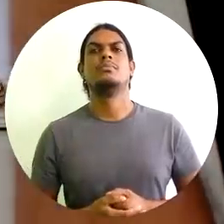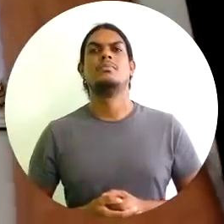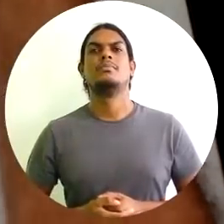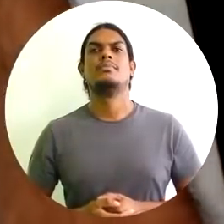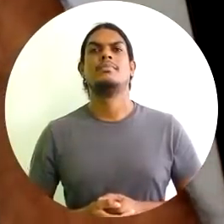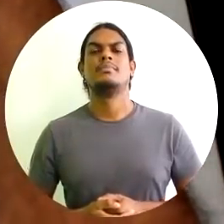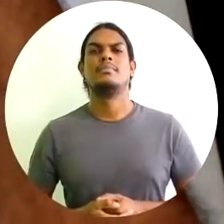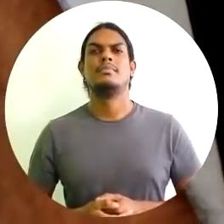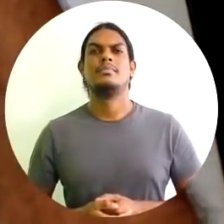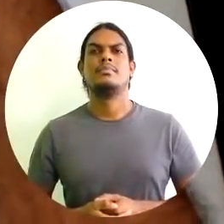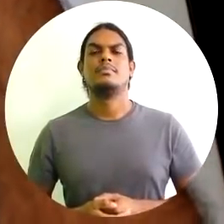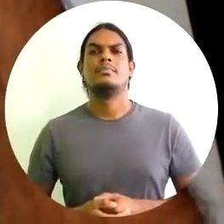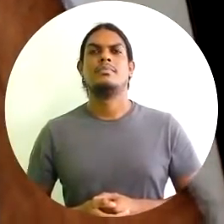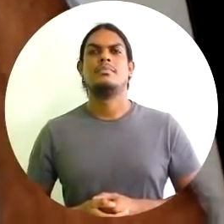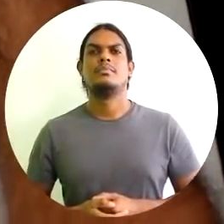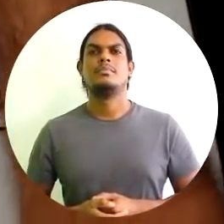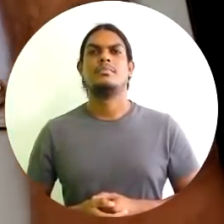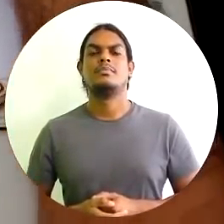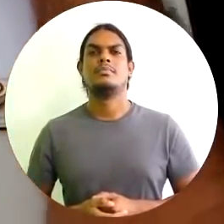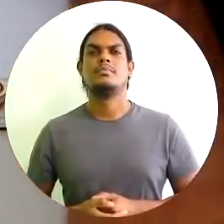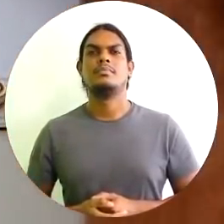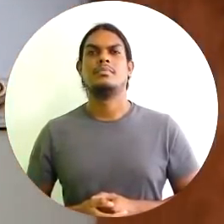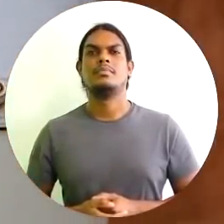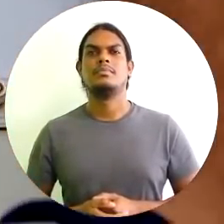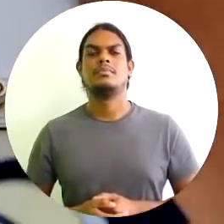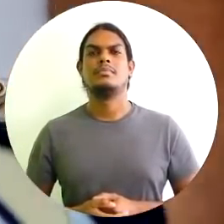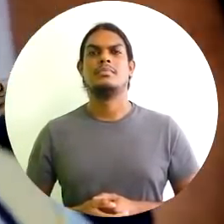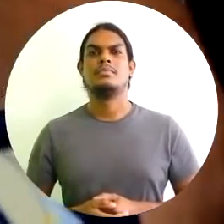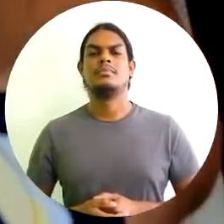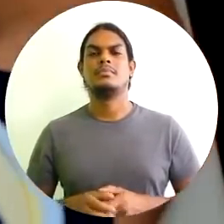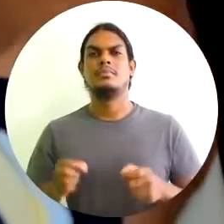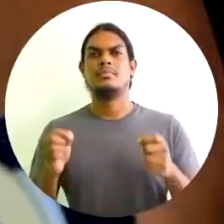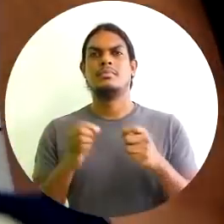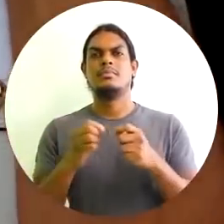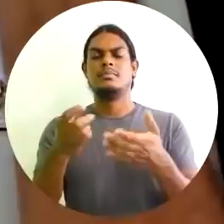para que eu possa fazer a figura.